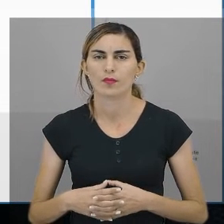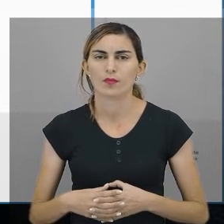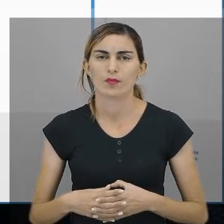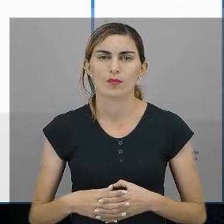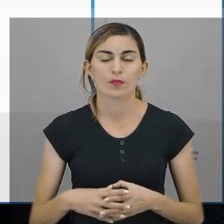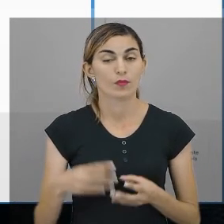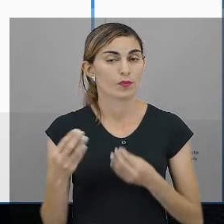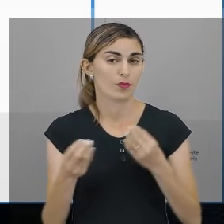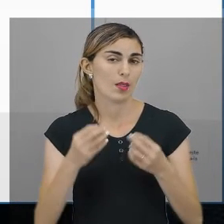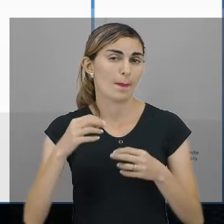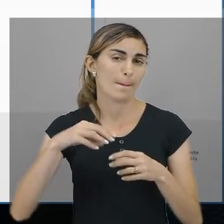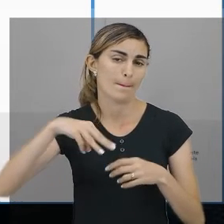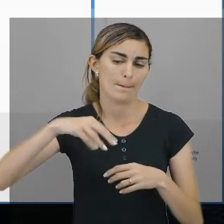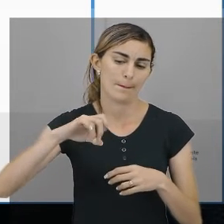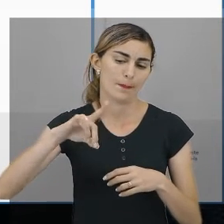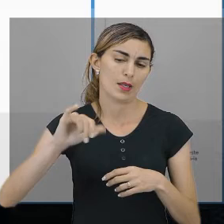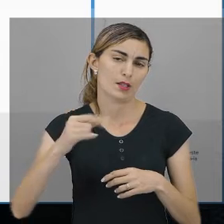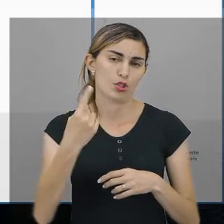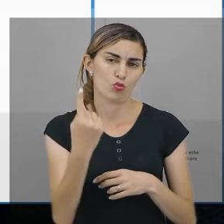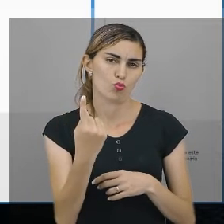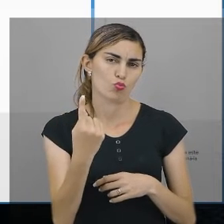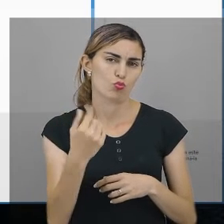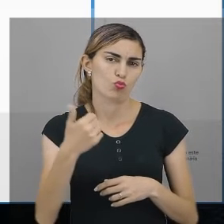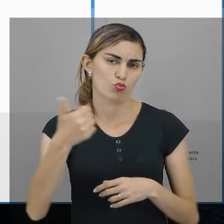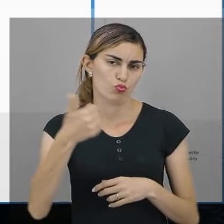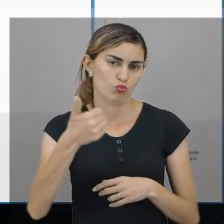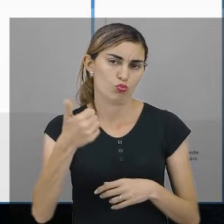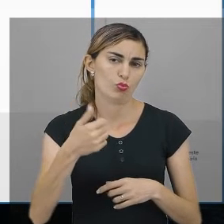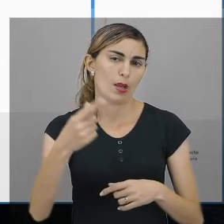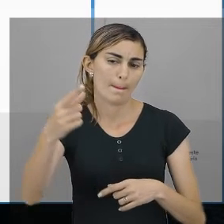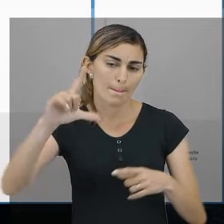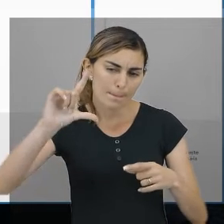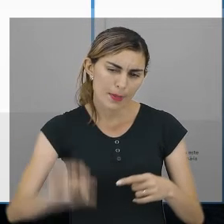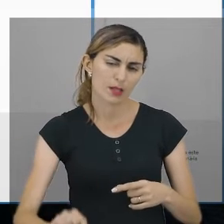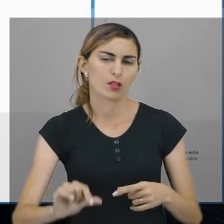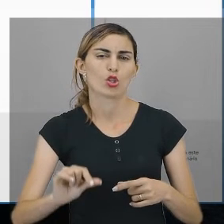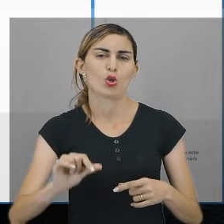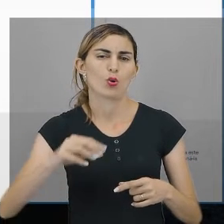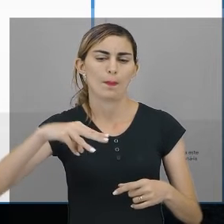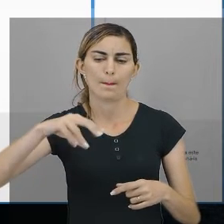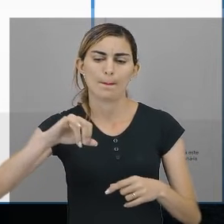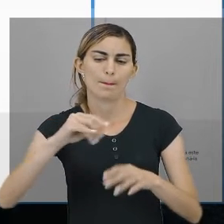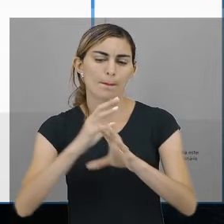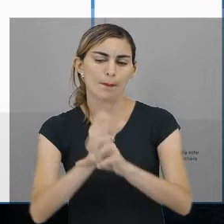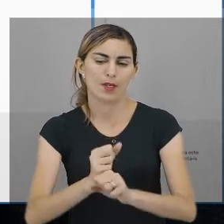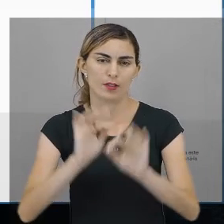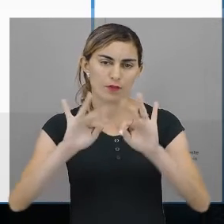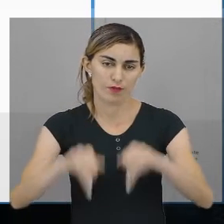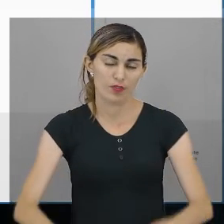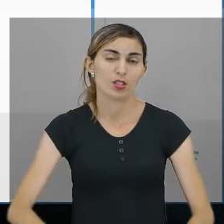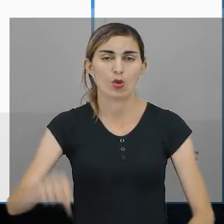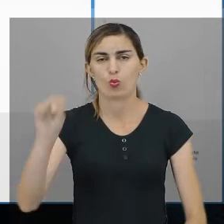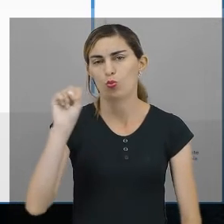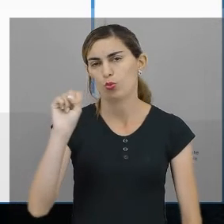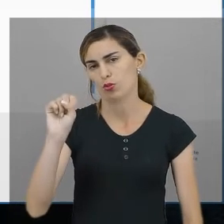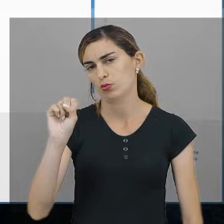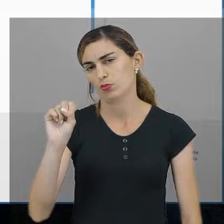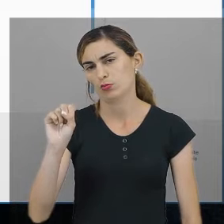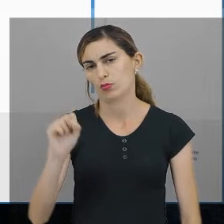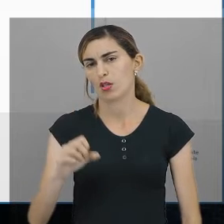A média 1 é menor que a média final. A média final é 8. A média